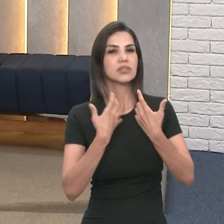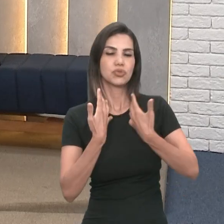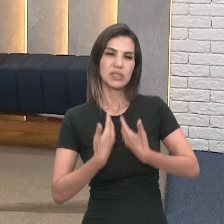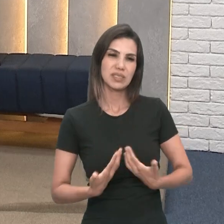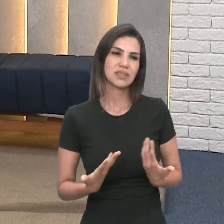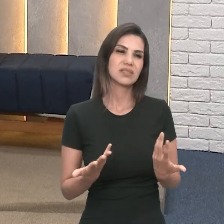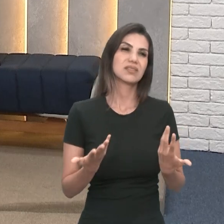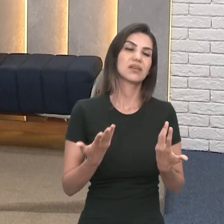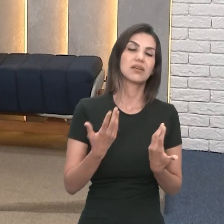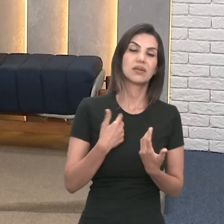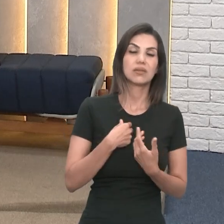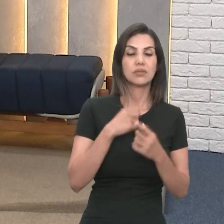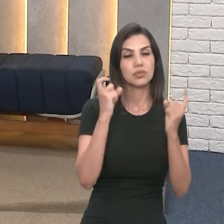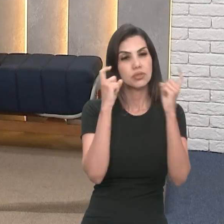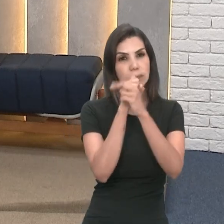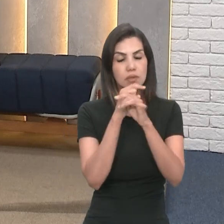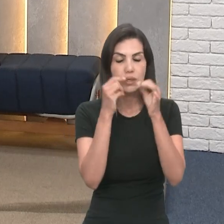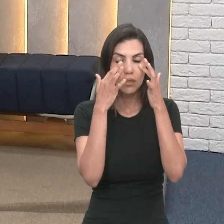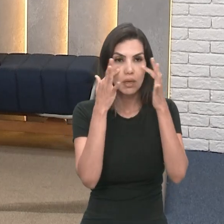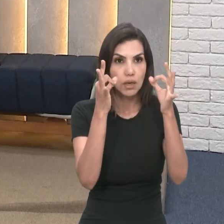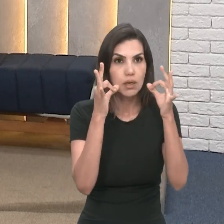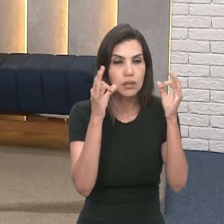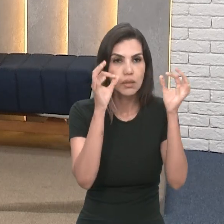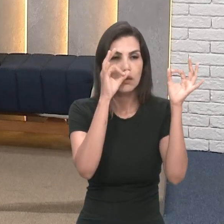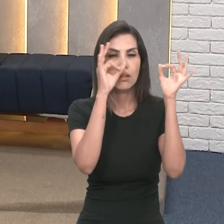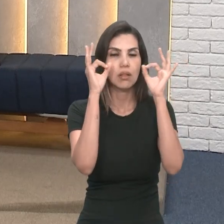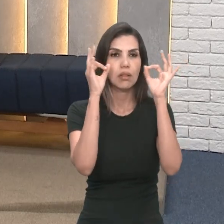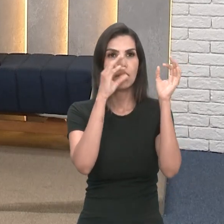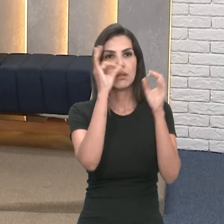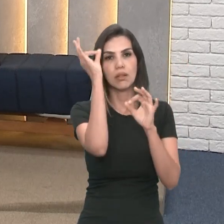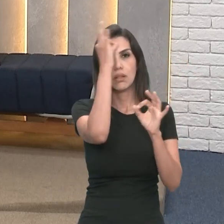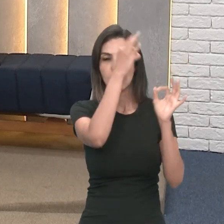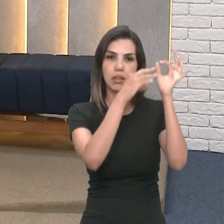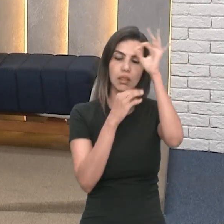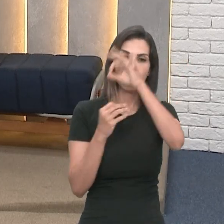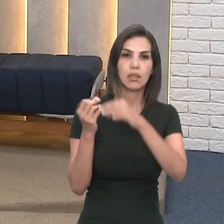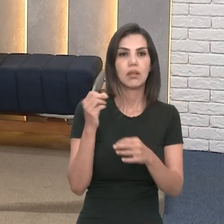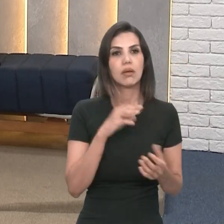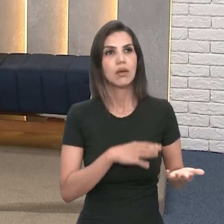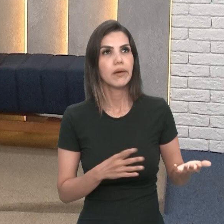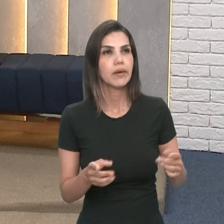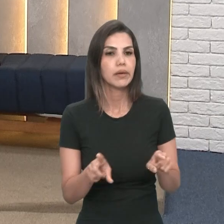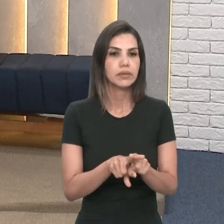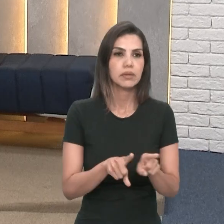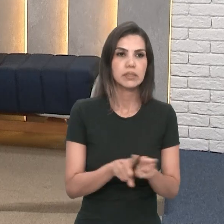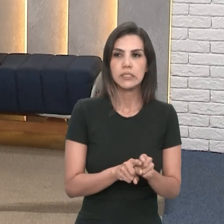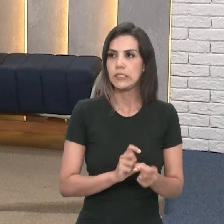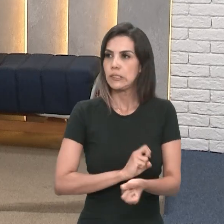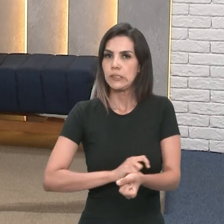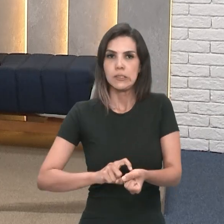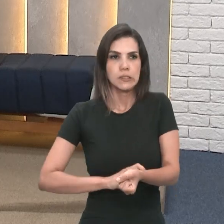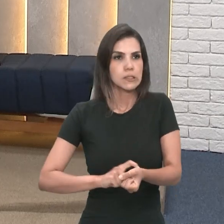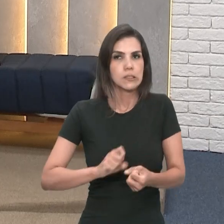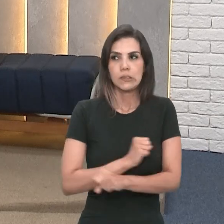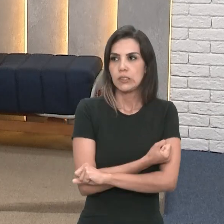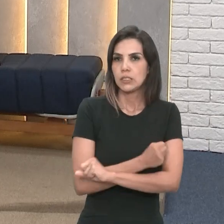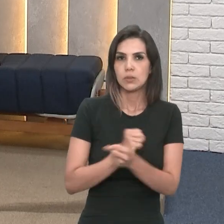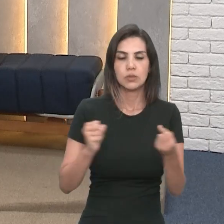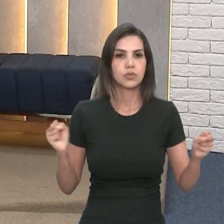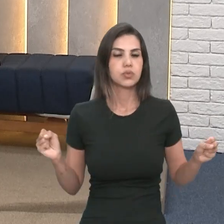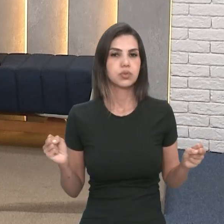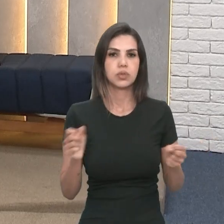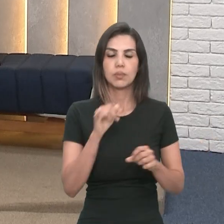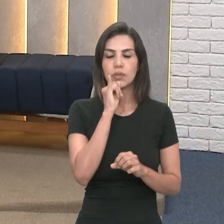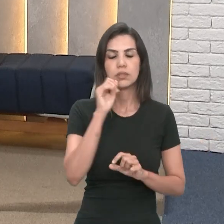tem dificuldade de concentração, né, fica irritada, né? Não consegue parar e assistir